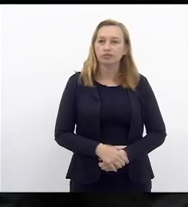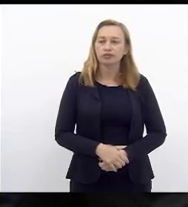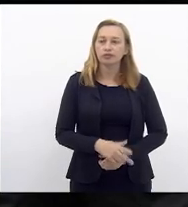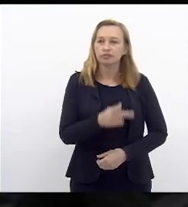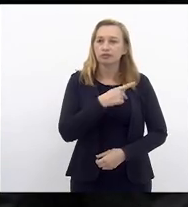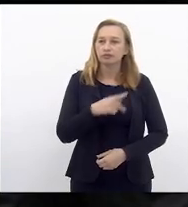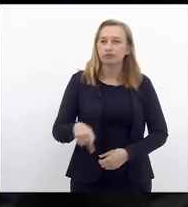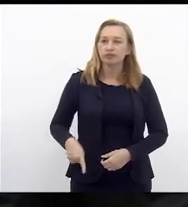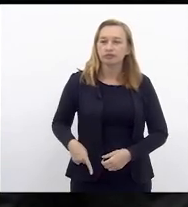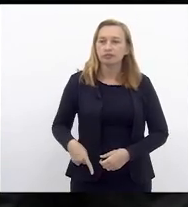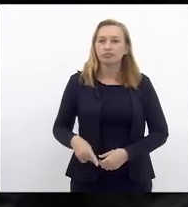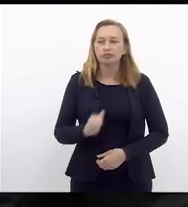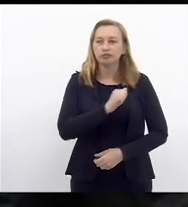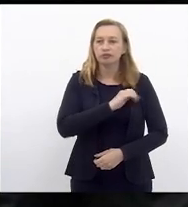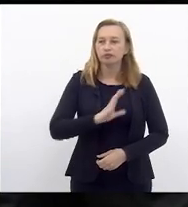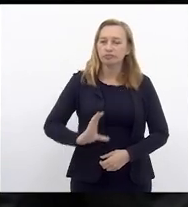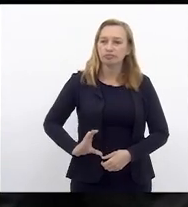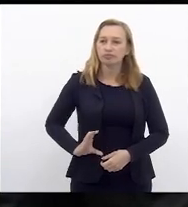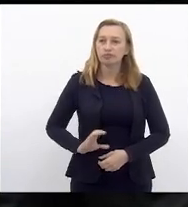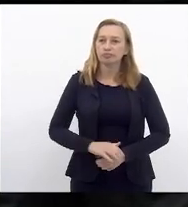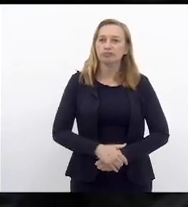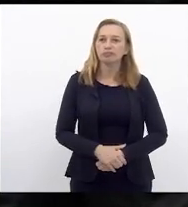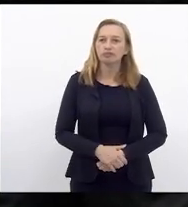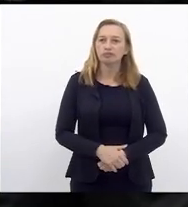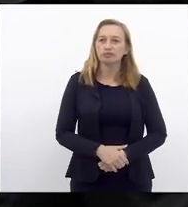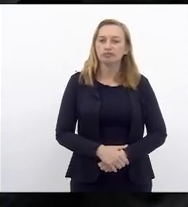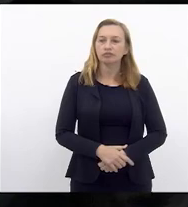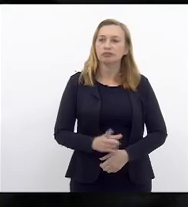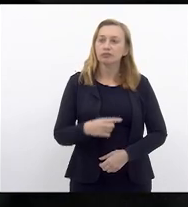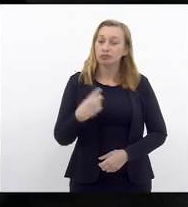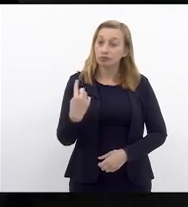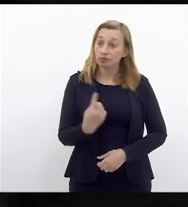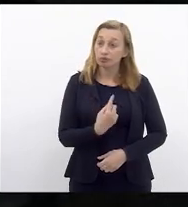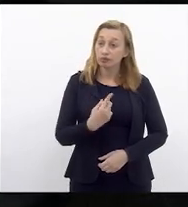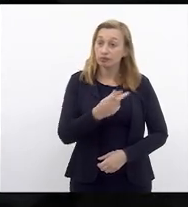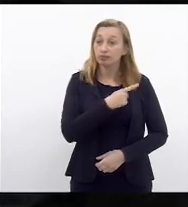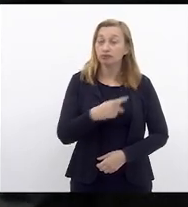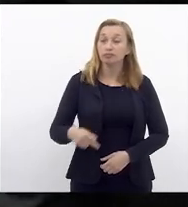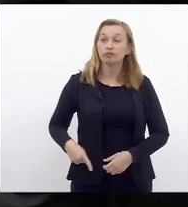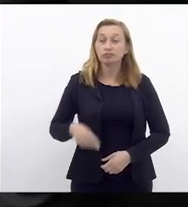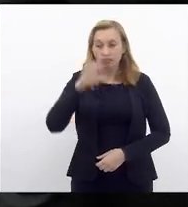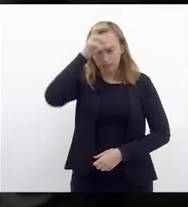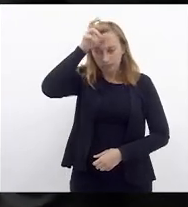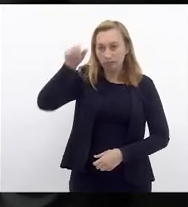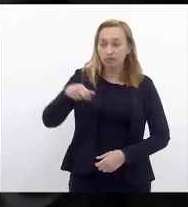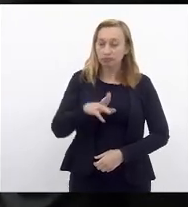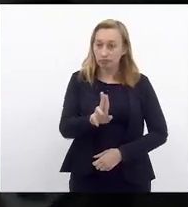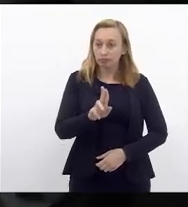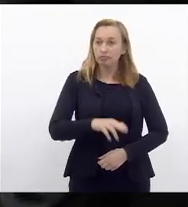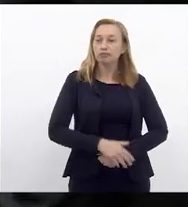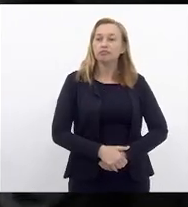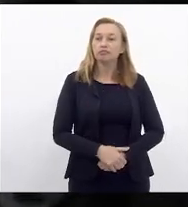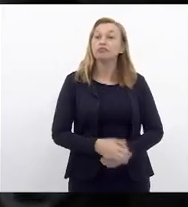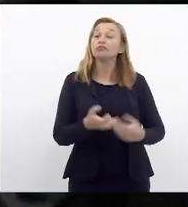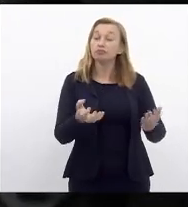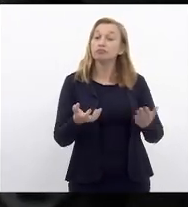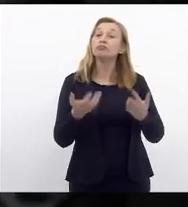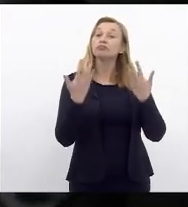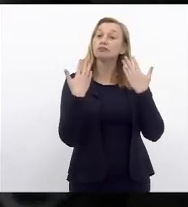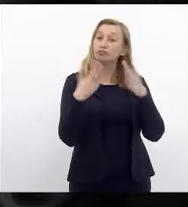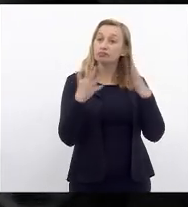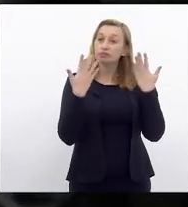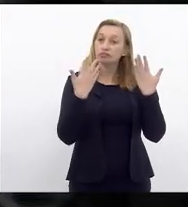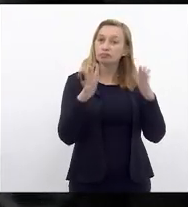Presidente André Siciliano, nossa presidente Aju, quero parabenizar